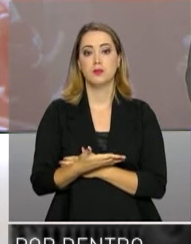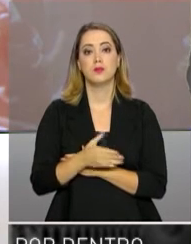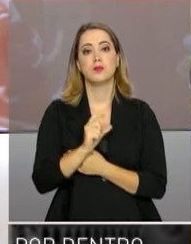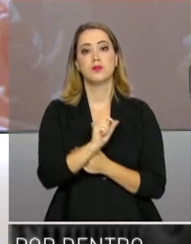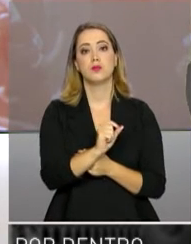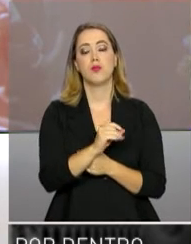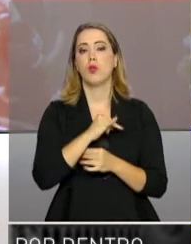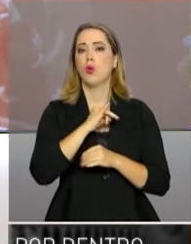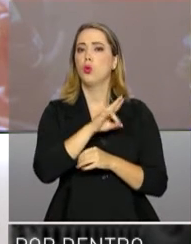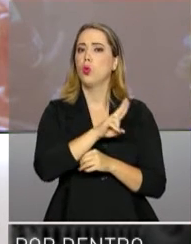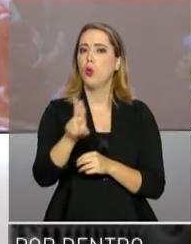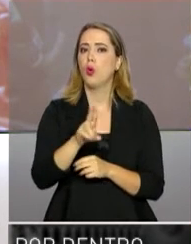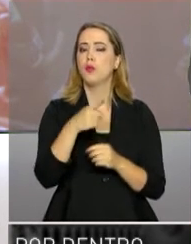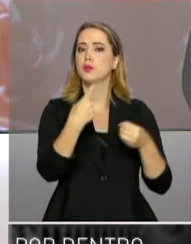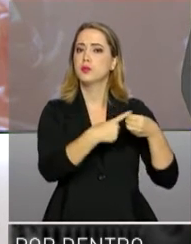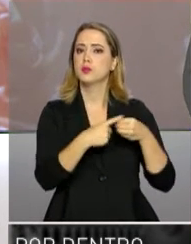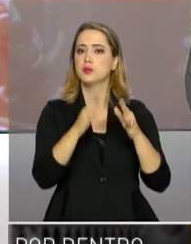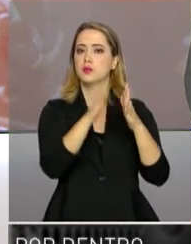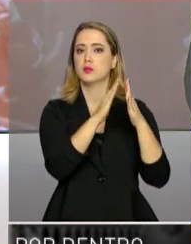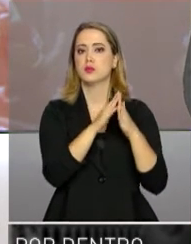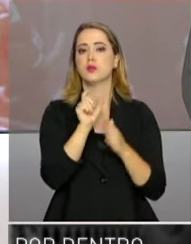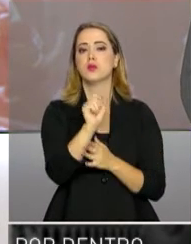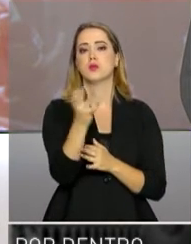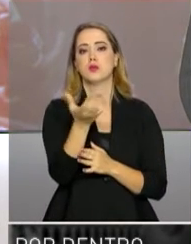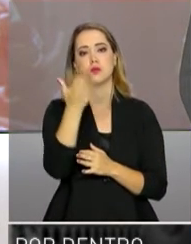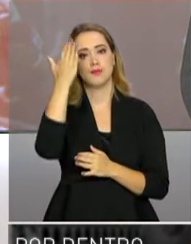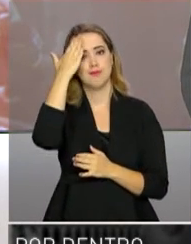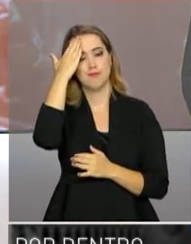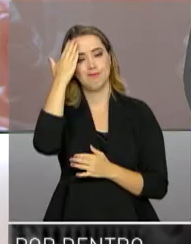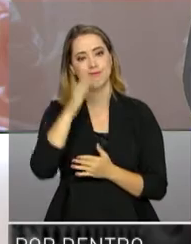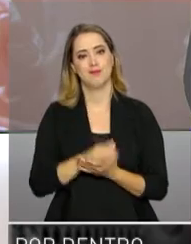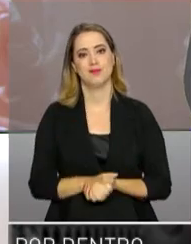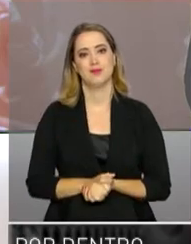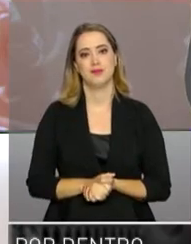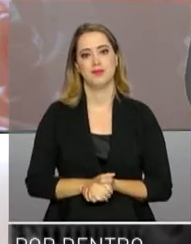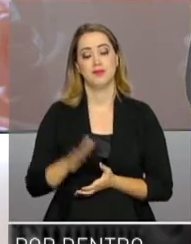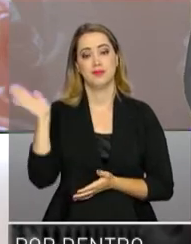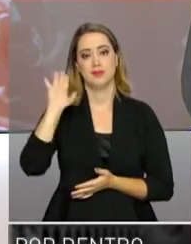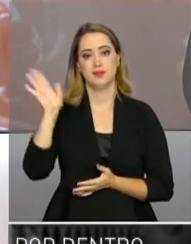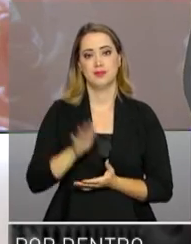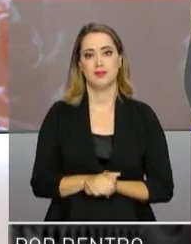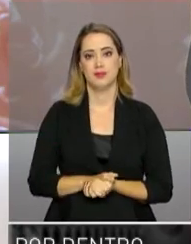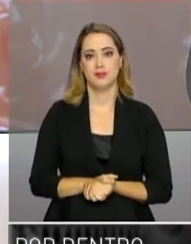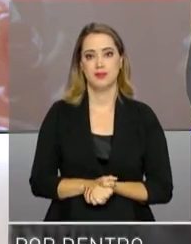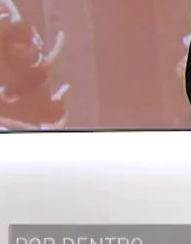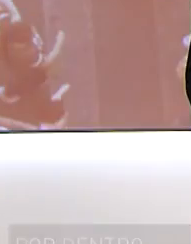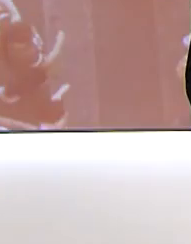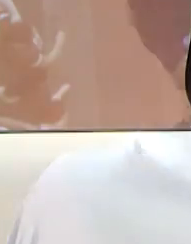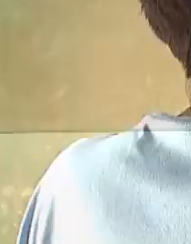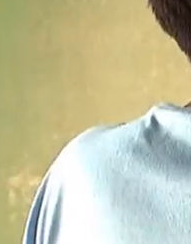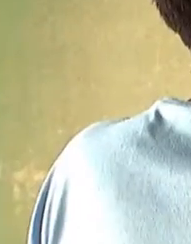pordentrodogoverno@presidencia.gov.br. Informe o seu nome, a cidade onde você mora e o que você gostaria de saber. Até a próxima!